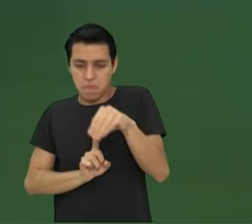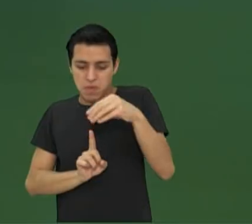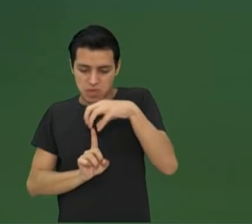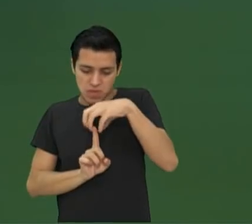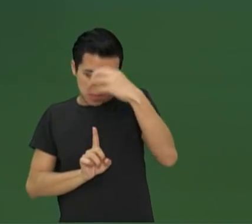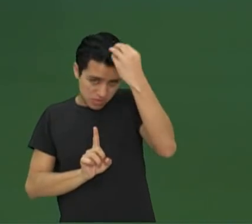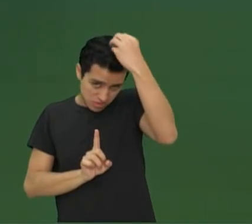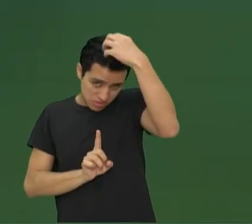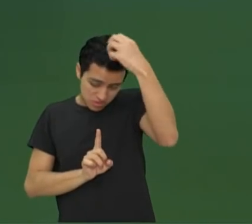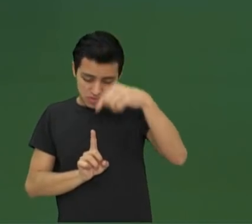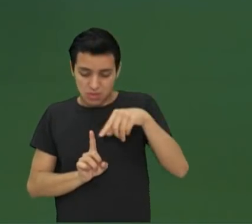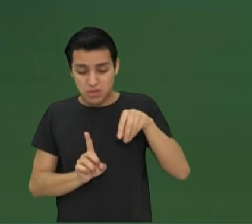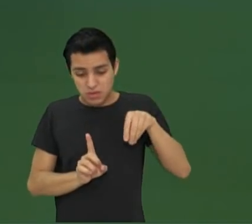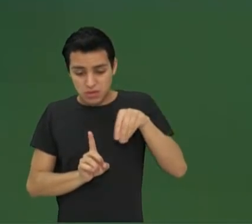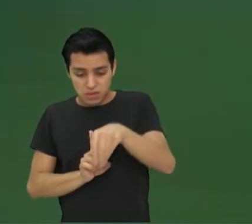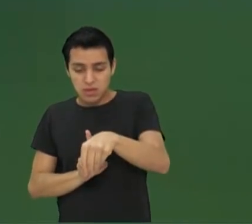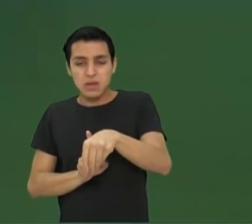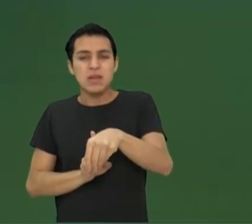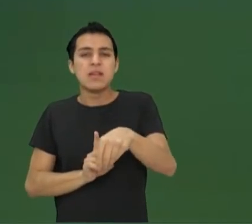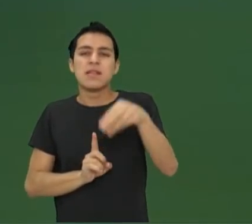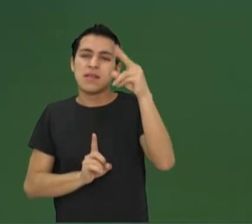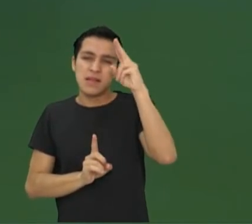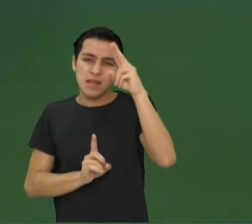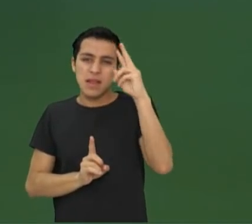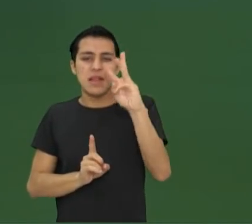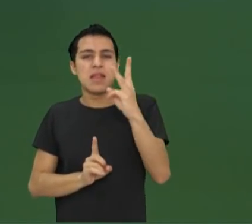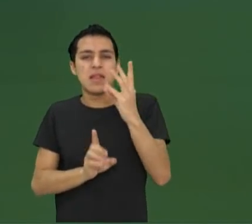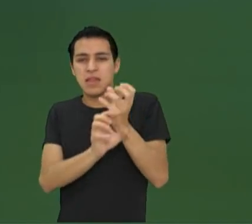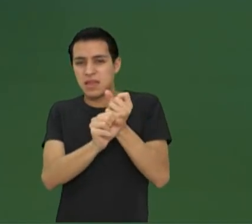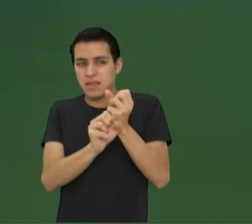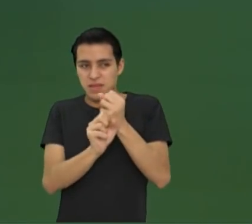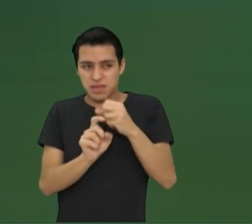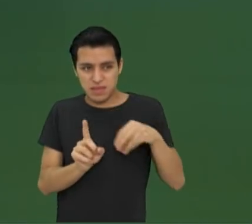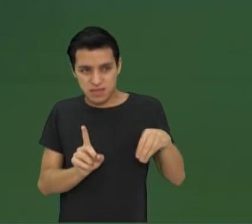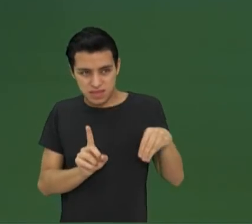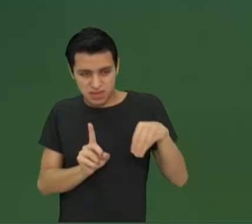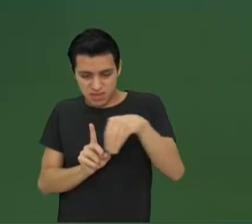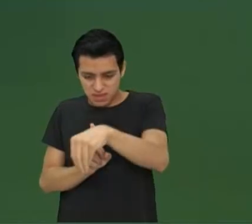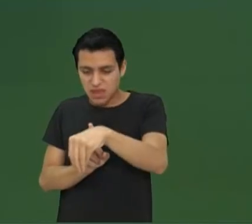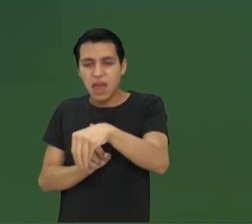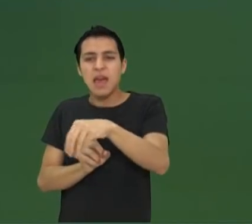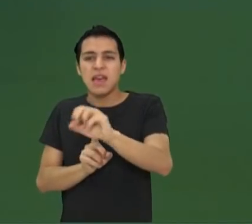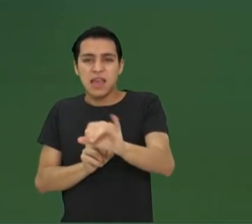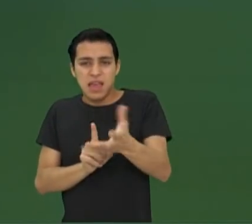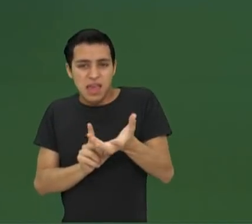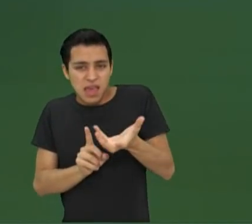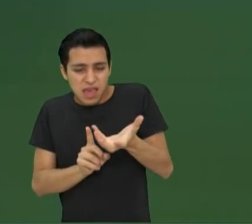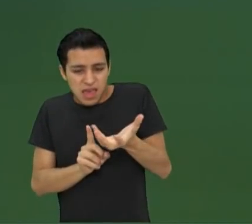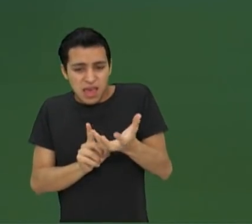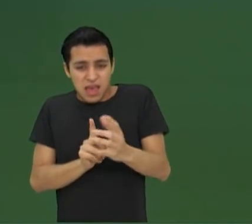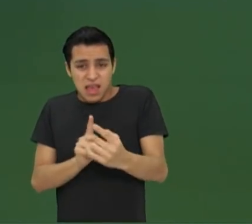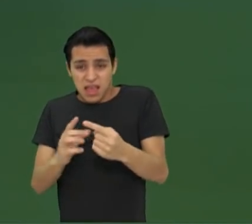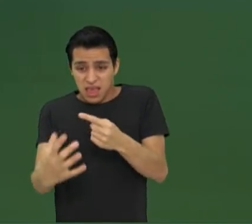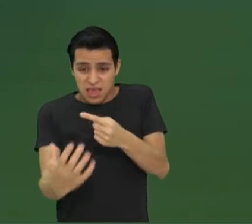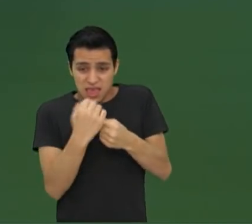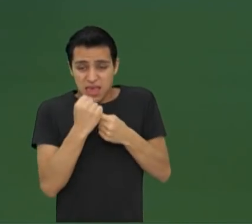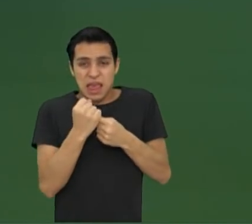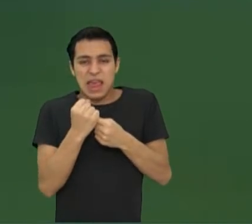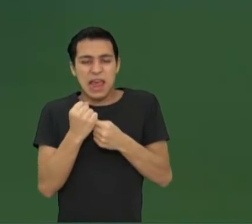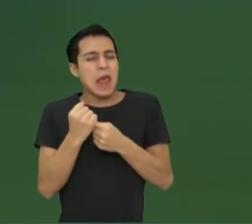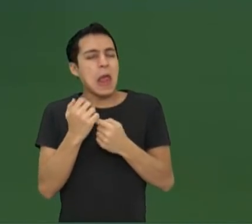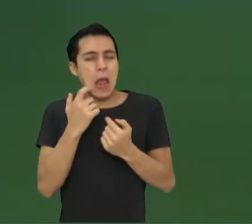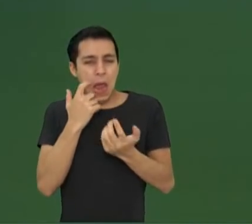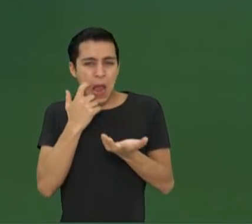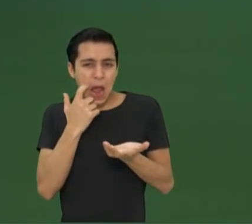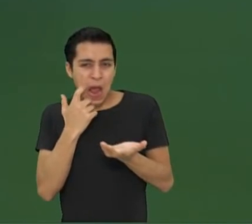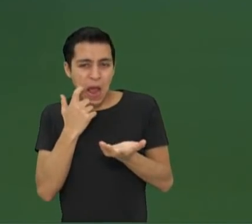Porque o bispo vale apenas 3 pontos, lembra que a gente falou? Se ele tentar capturar, ou se ele quiser capturar o seu bispo com a dama,